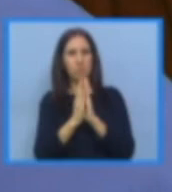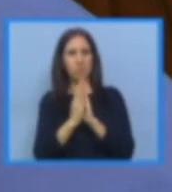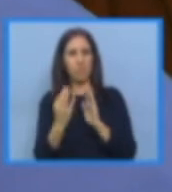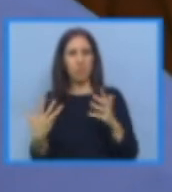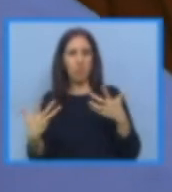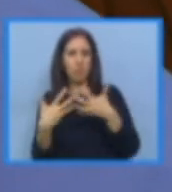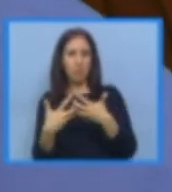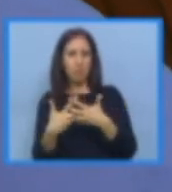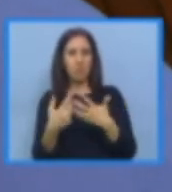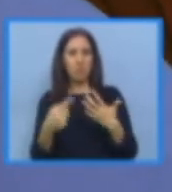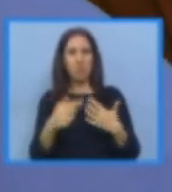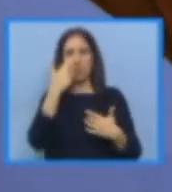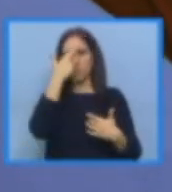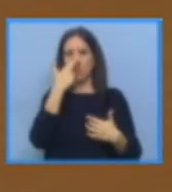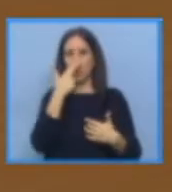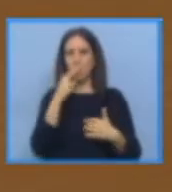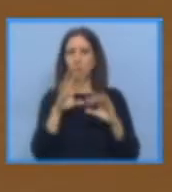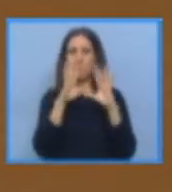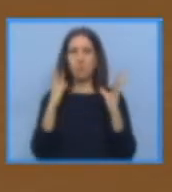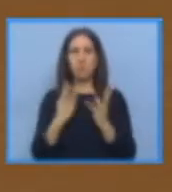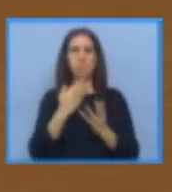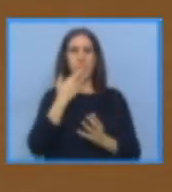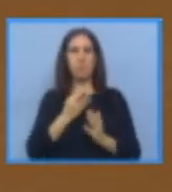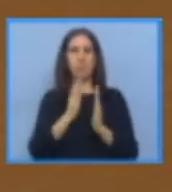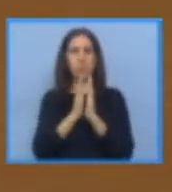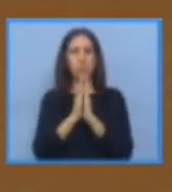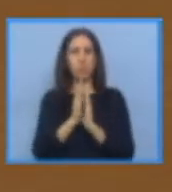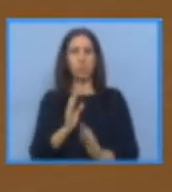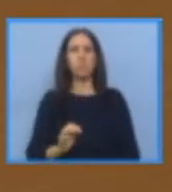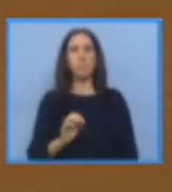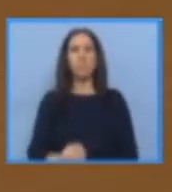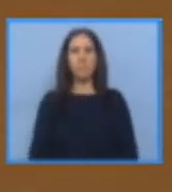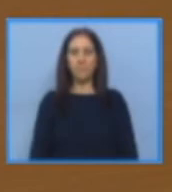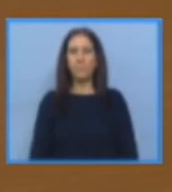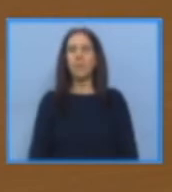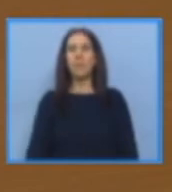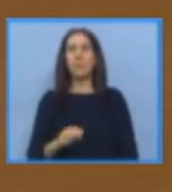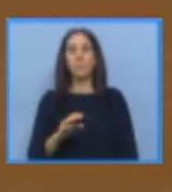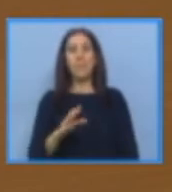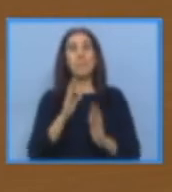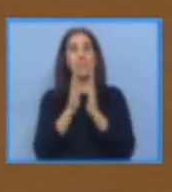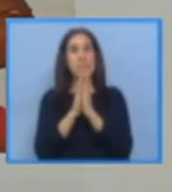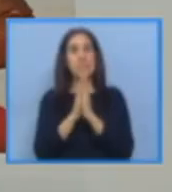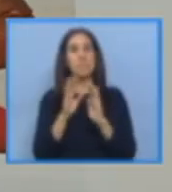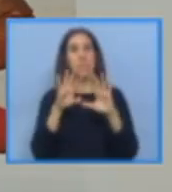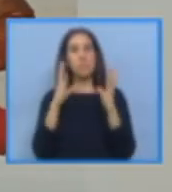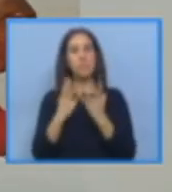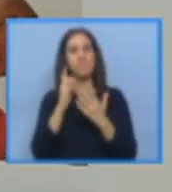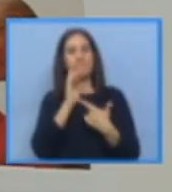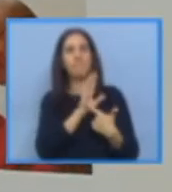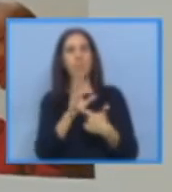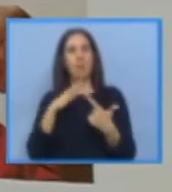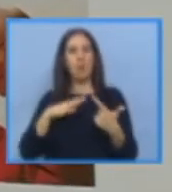na história de todo o universalismo religioso. Pretende-se dar a conhecer este universalismo religioso, até porque existe... Os